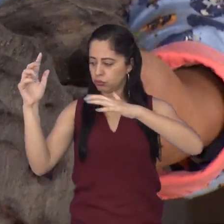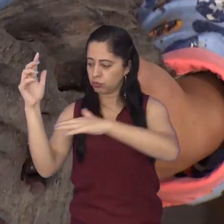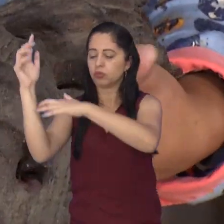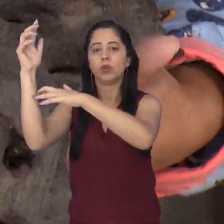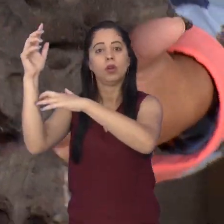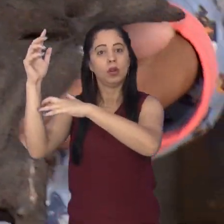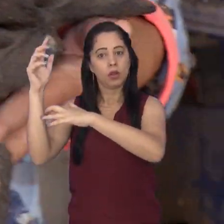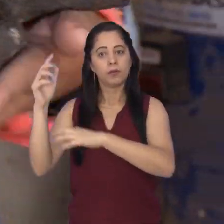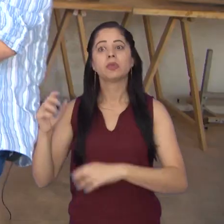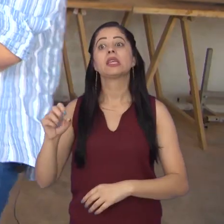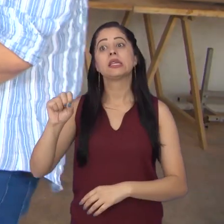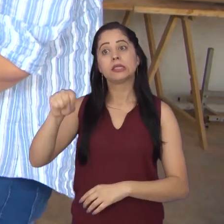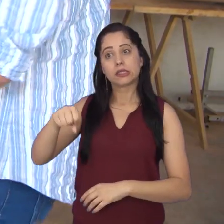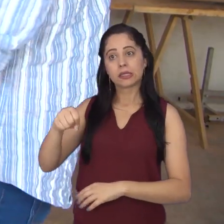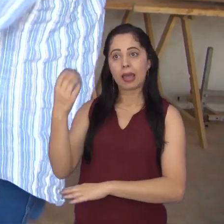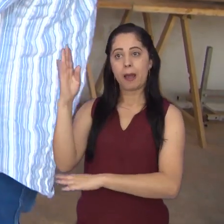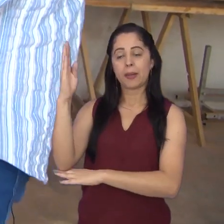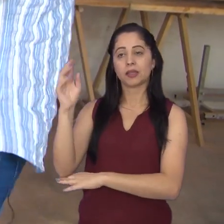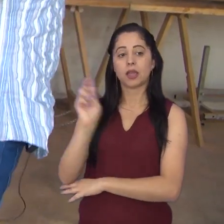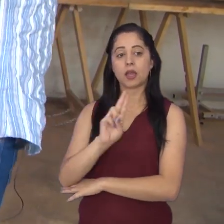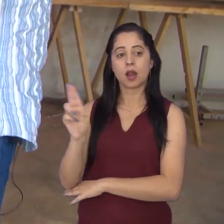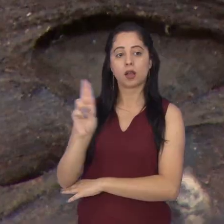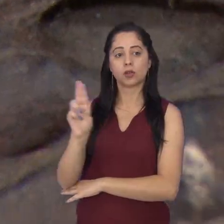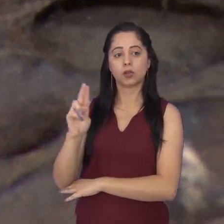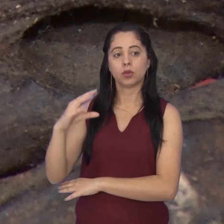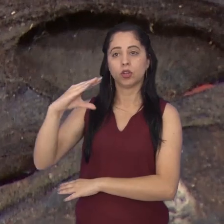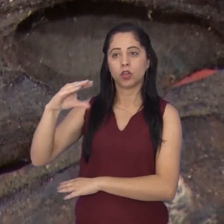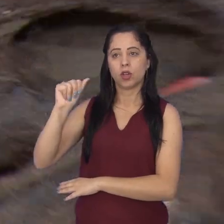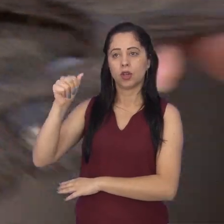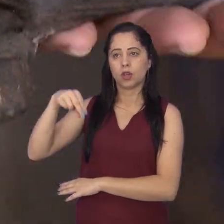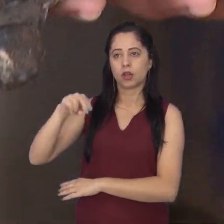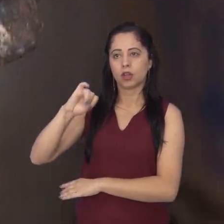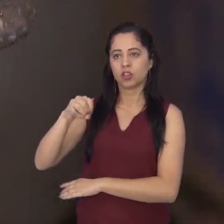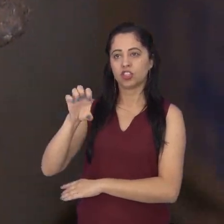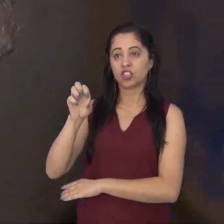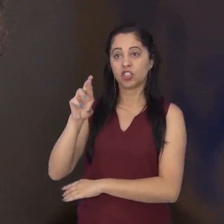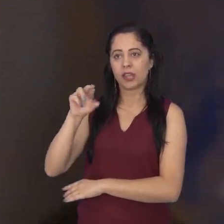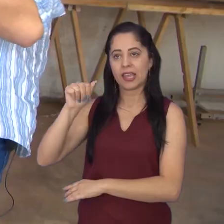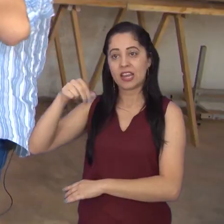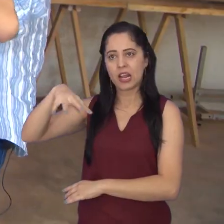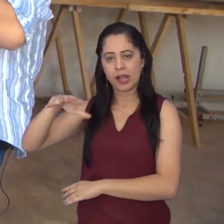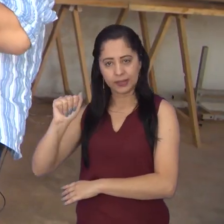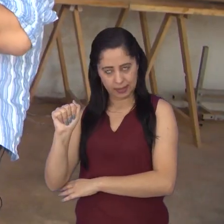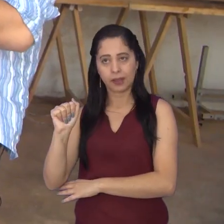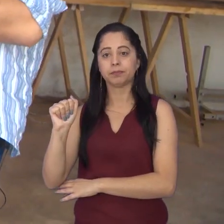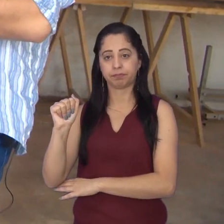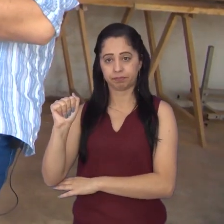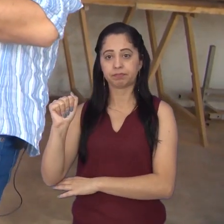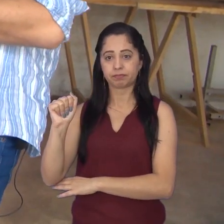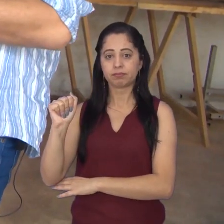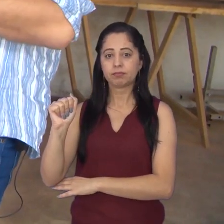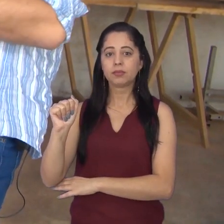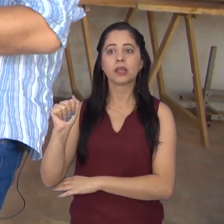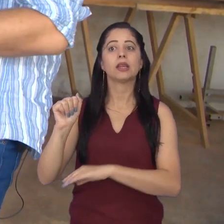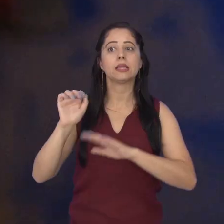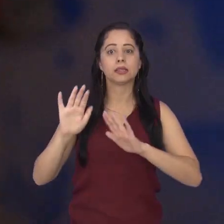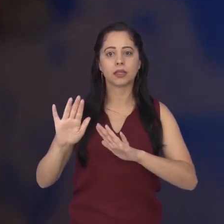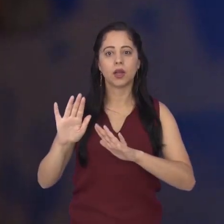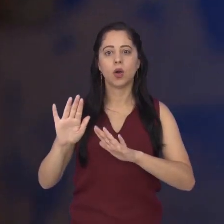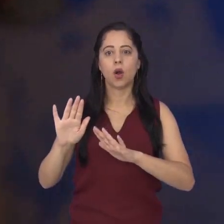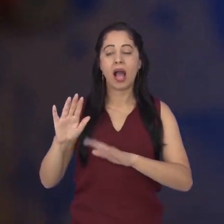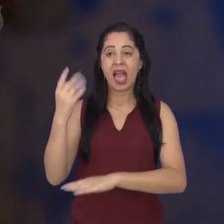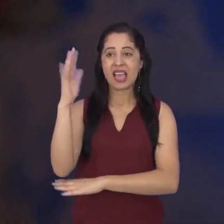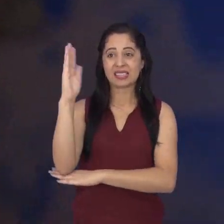tem qualidades muito, muito únicas. Ela é uma madeira que ela não apodrece com a água, mas